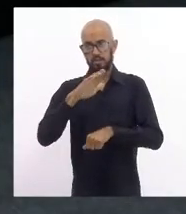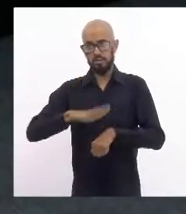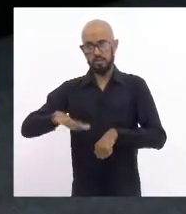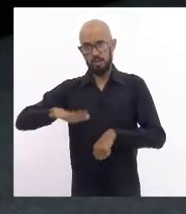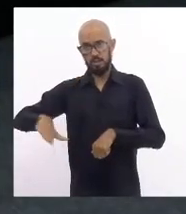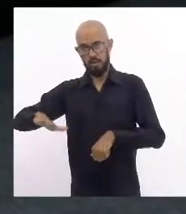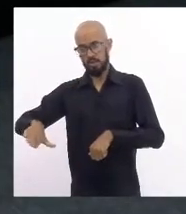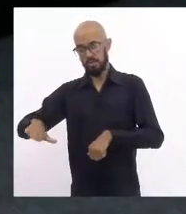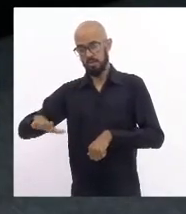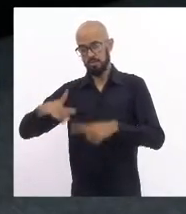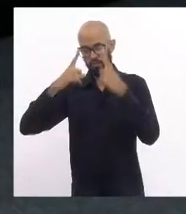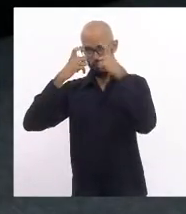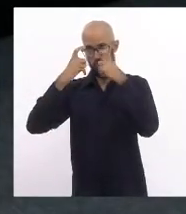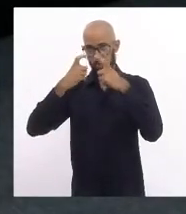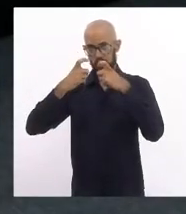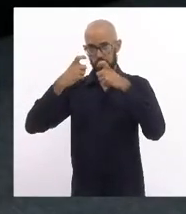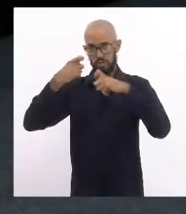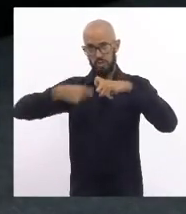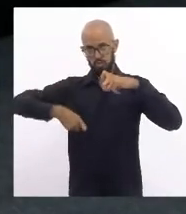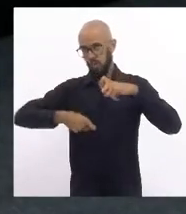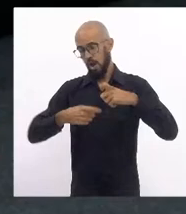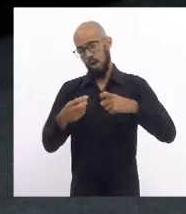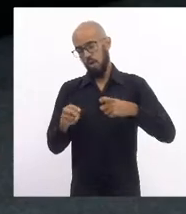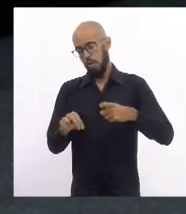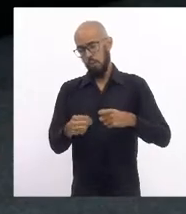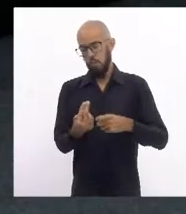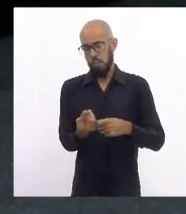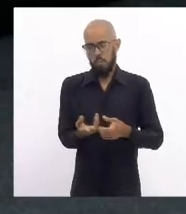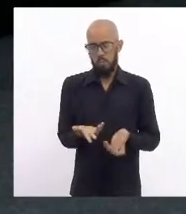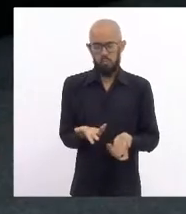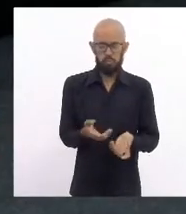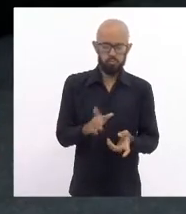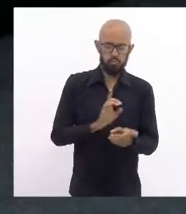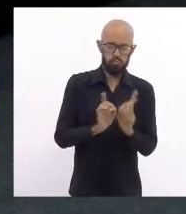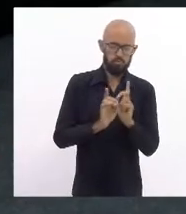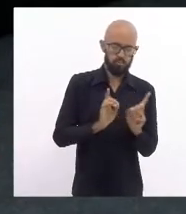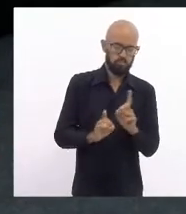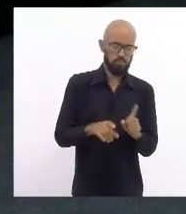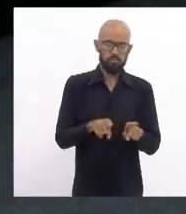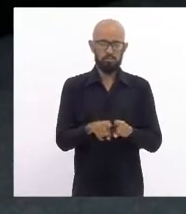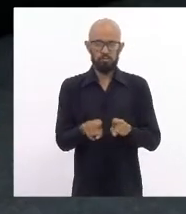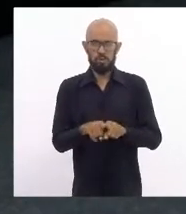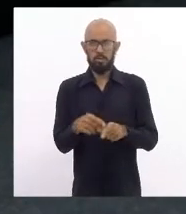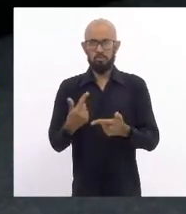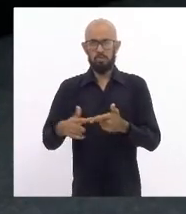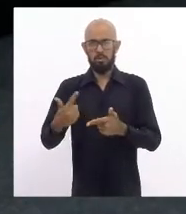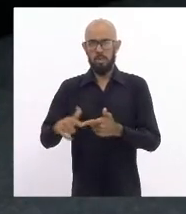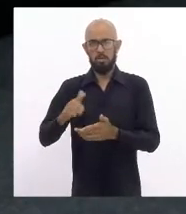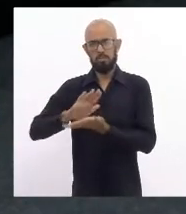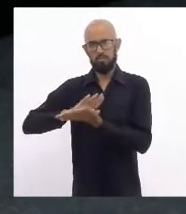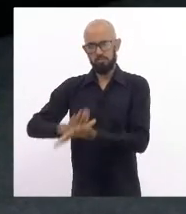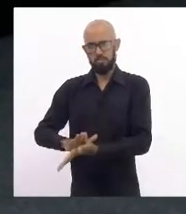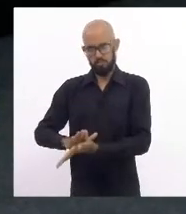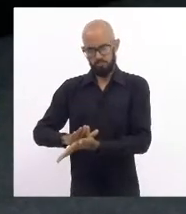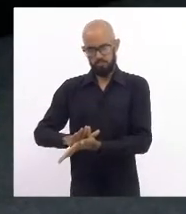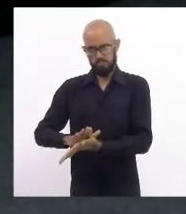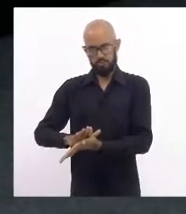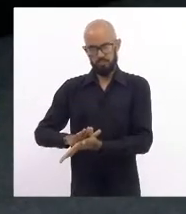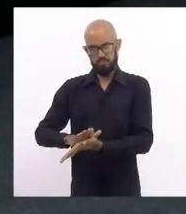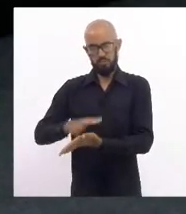vítimas de violência sexual, discutir ali a questão da intolerância. Então, eu